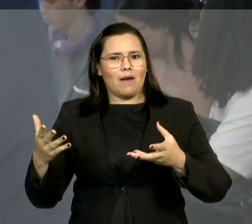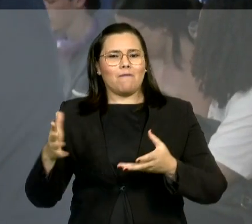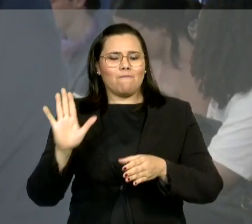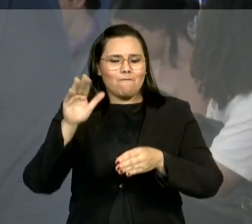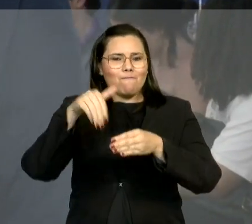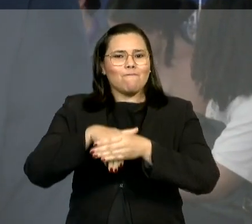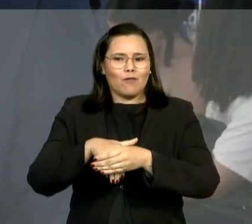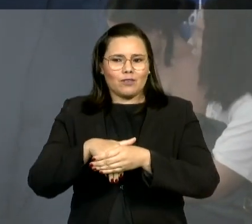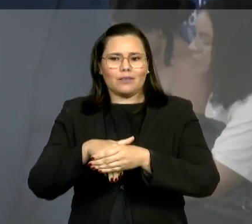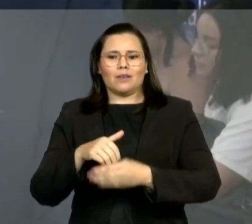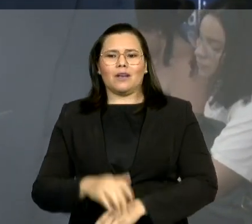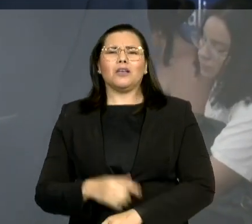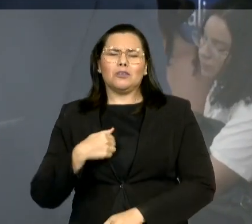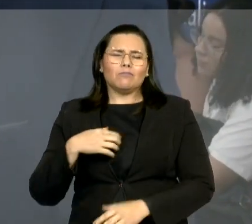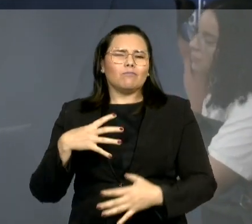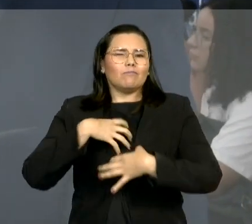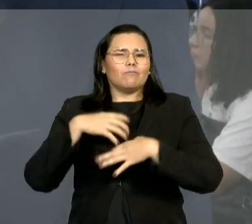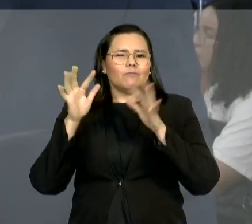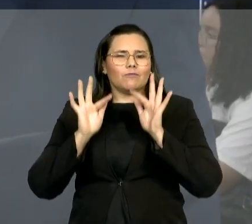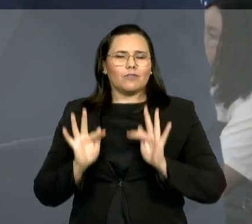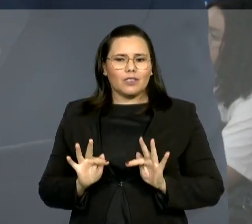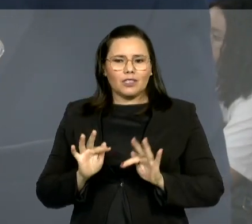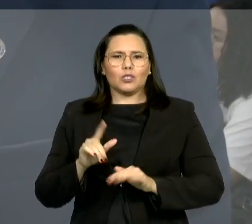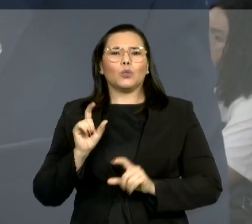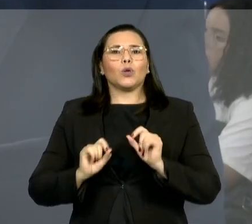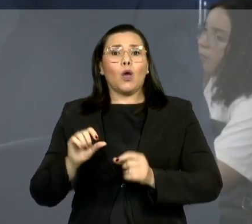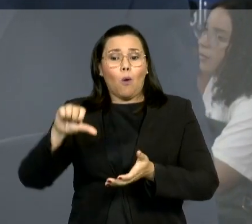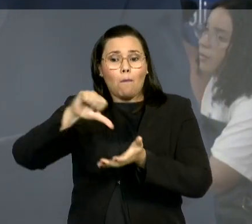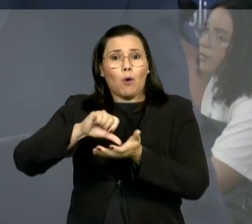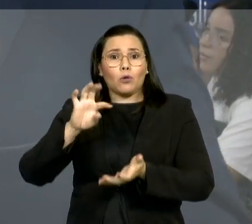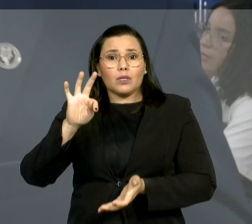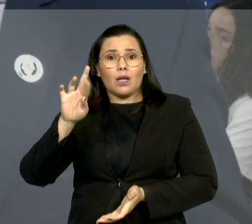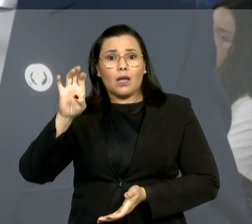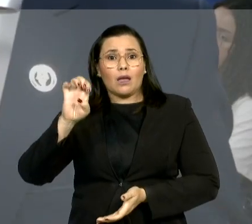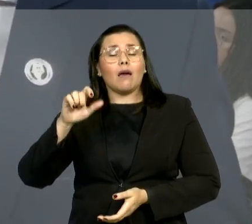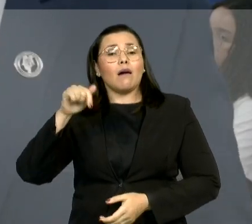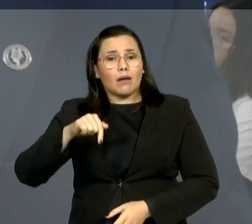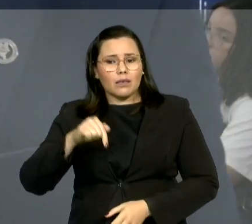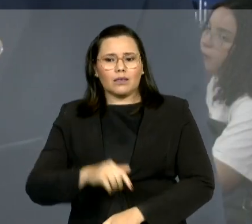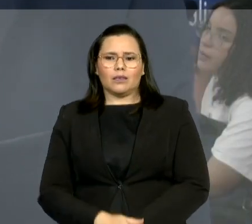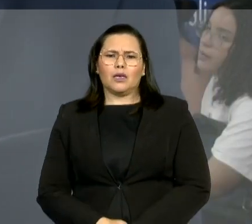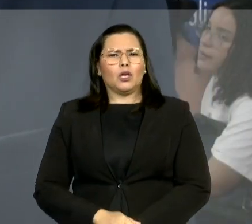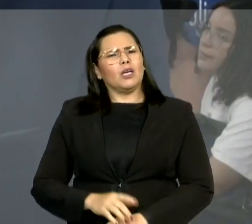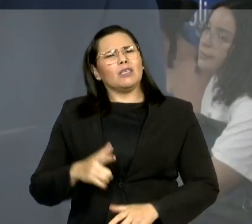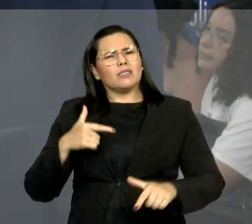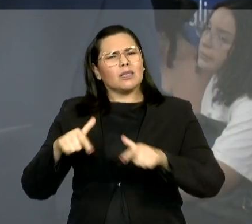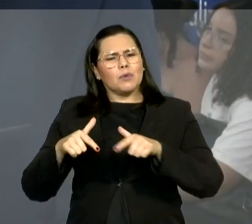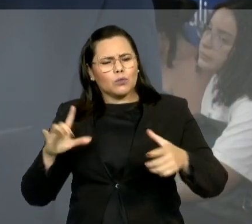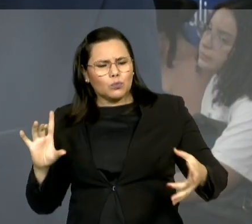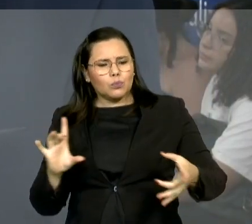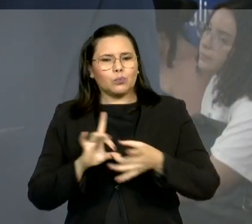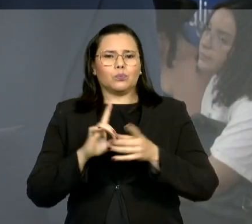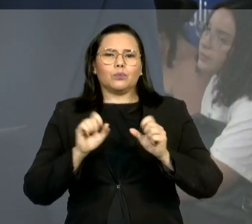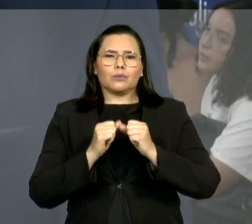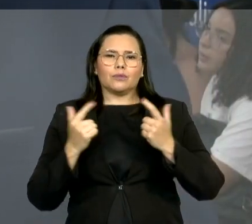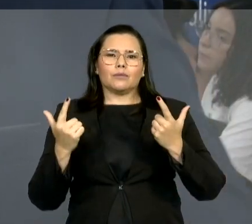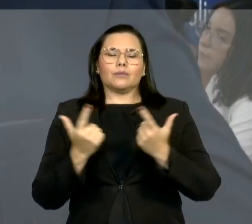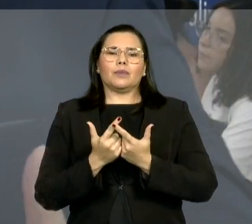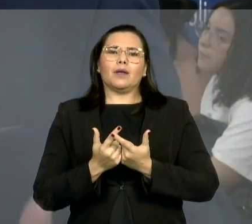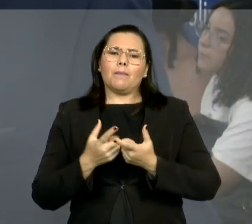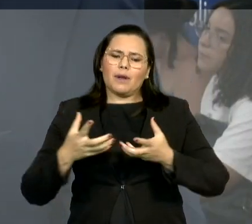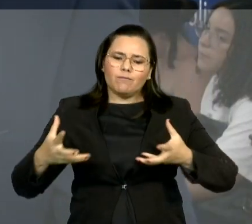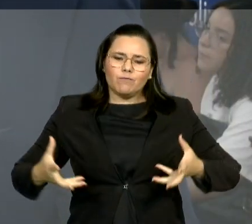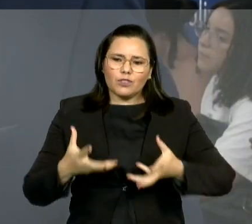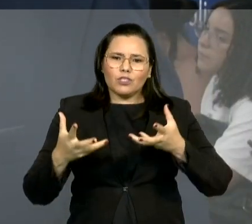eleitoral. E eu fico feliz de ver que o TRE colocou aqui todo o seu empenho, juntamente com a equipe da Assembleia, para a gente conseguir ter